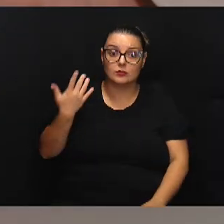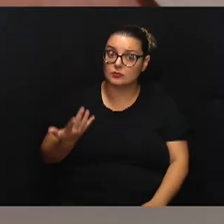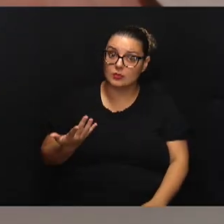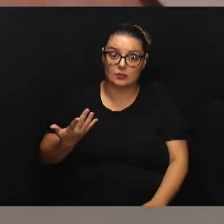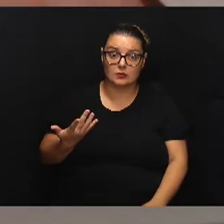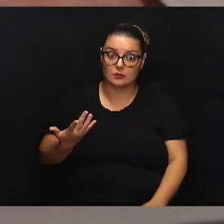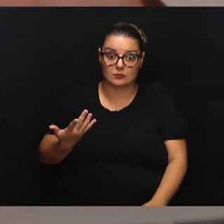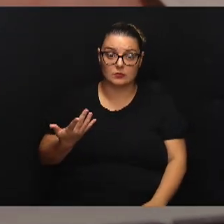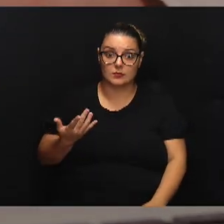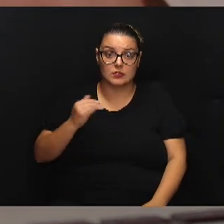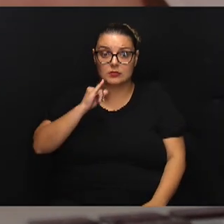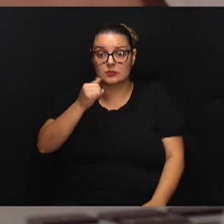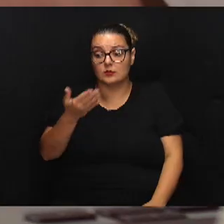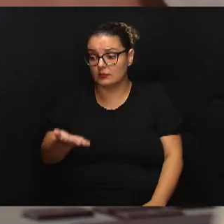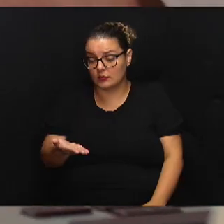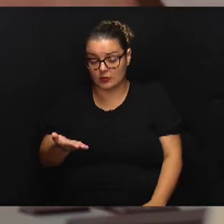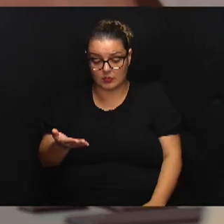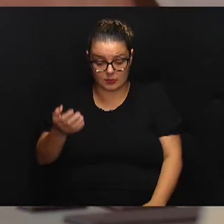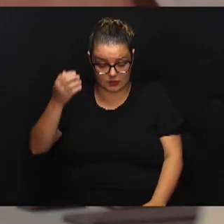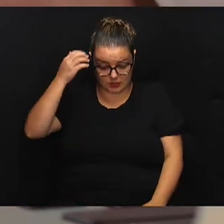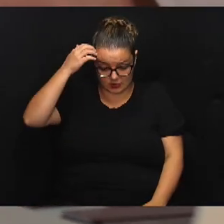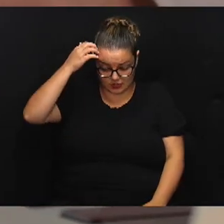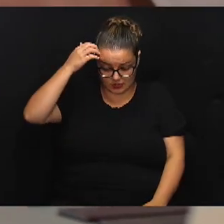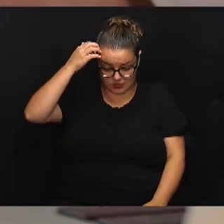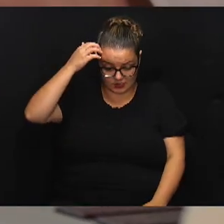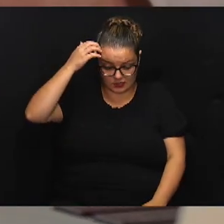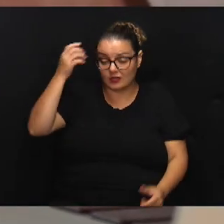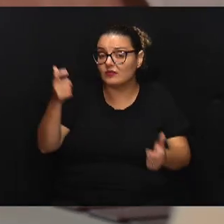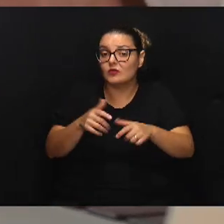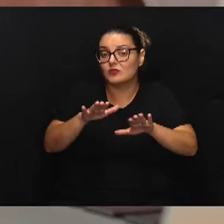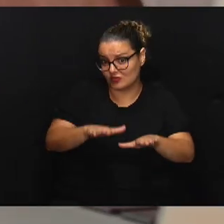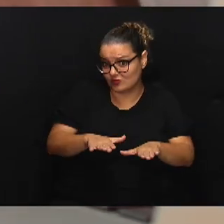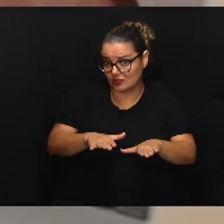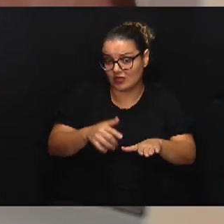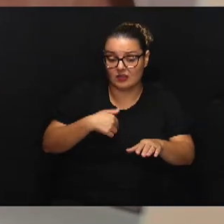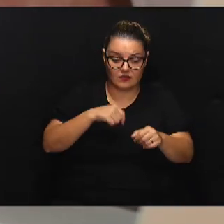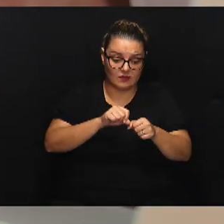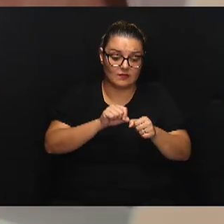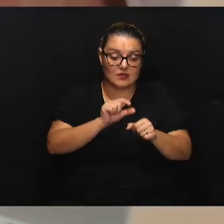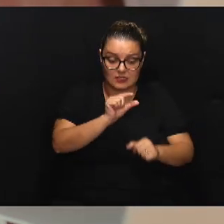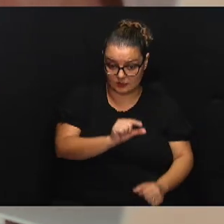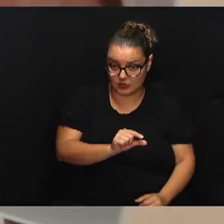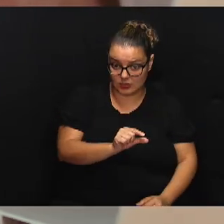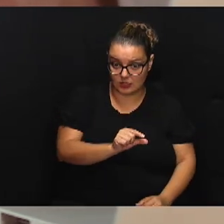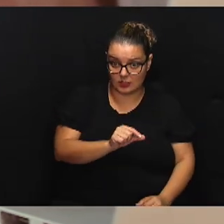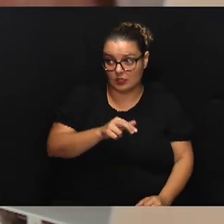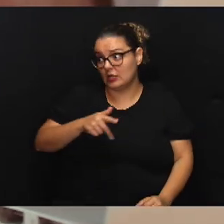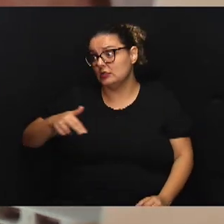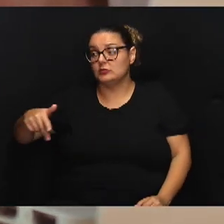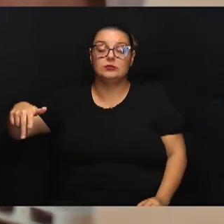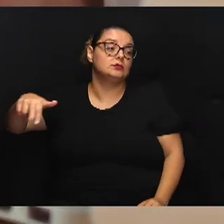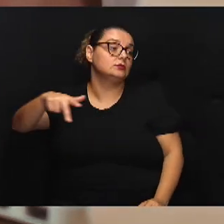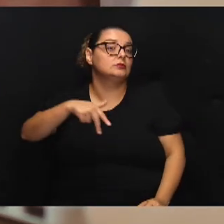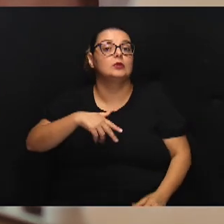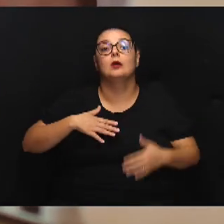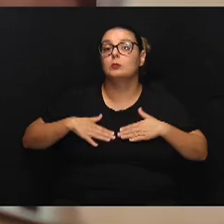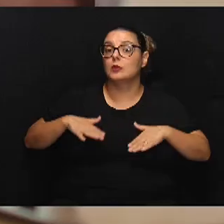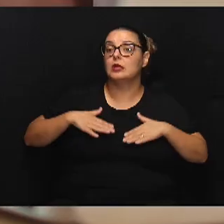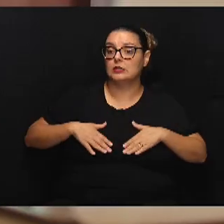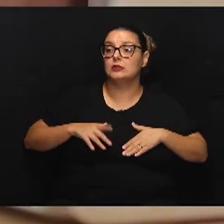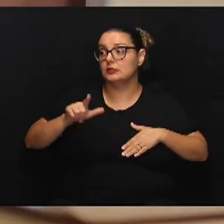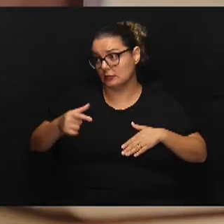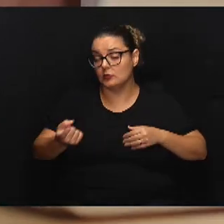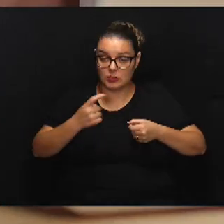não sabe dizer para você, olha, vamos diminuir essa atividade, eu vou fazer esse pedacinho, vou dar uma volta para descansar e depois